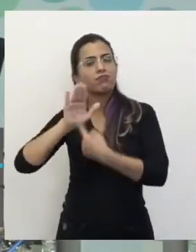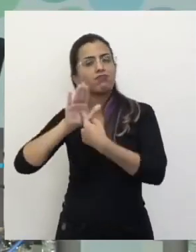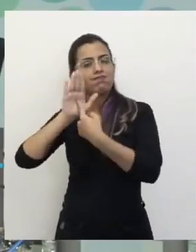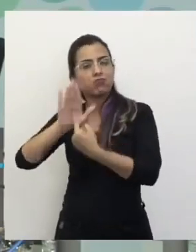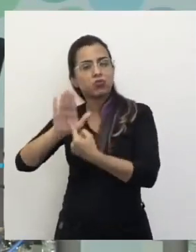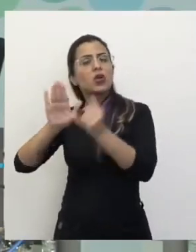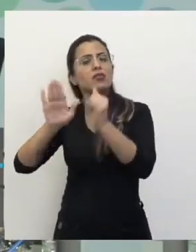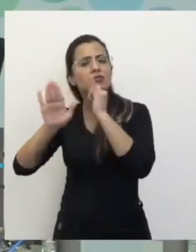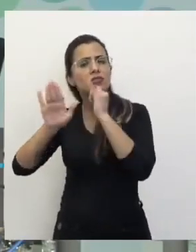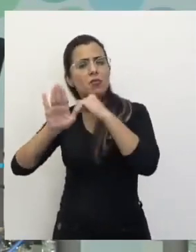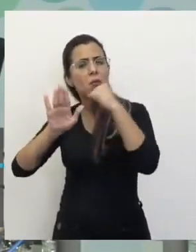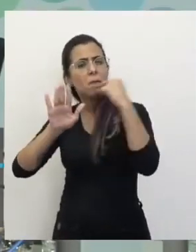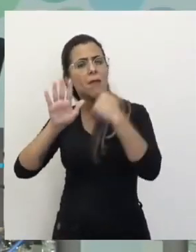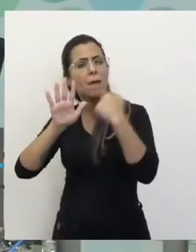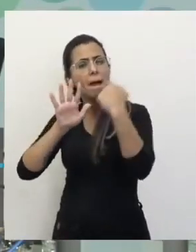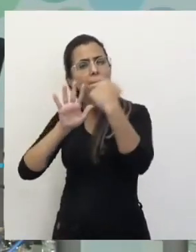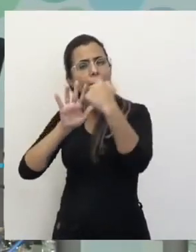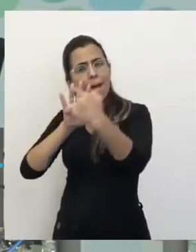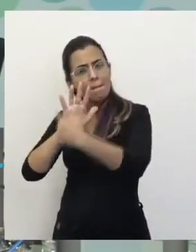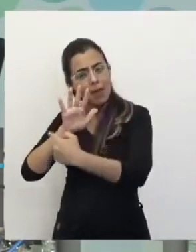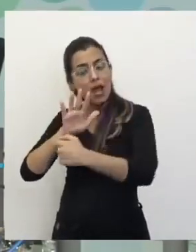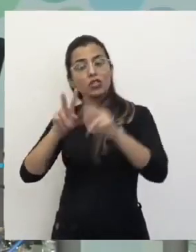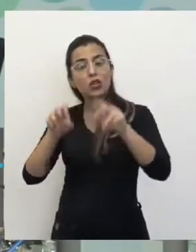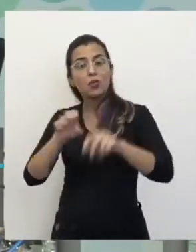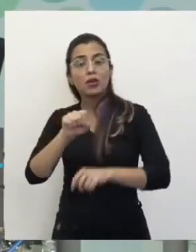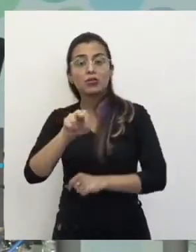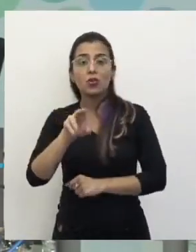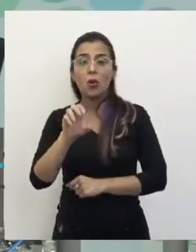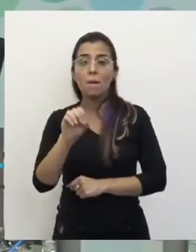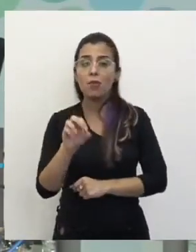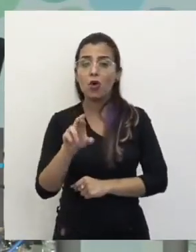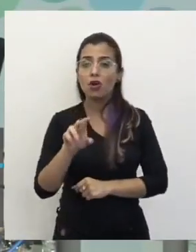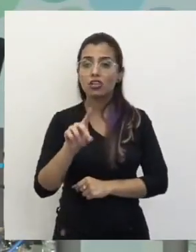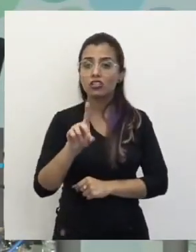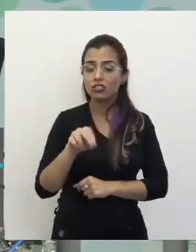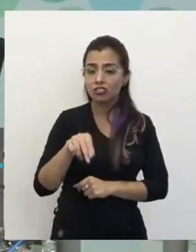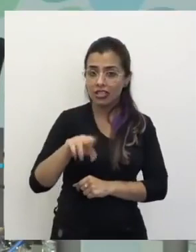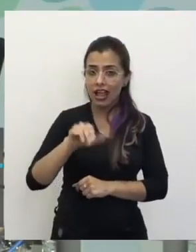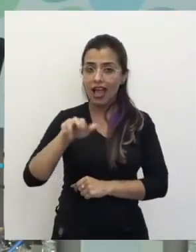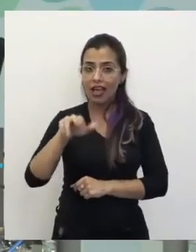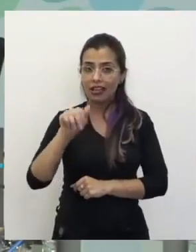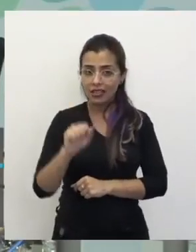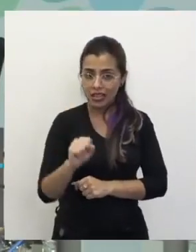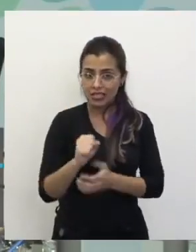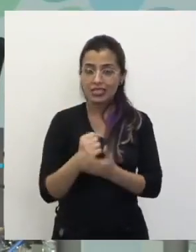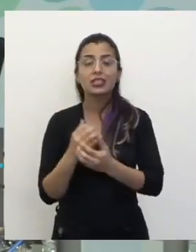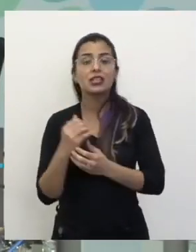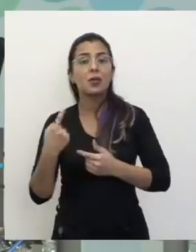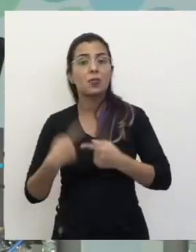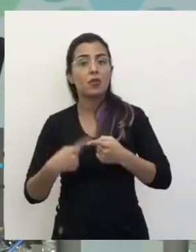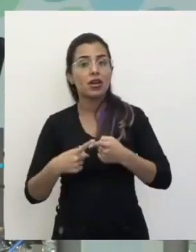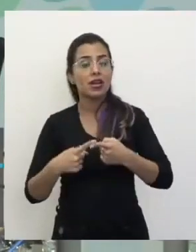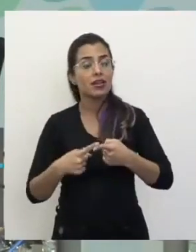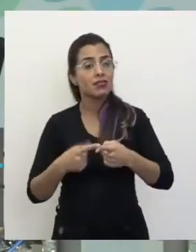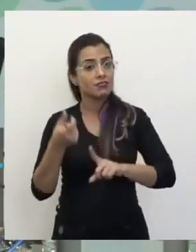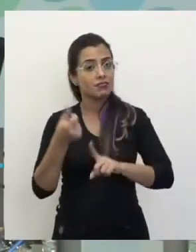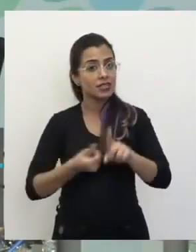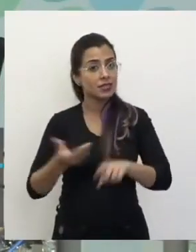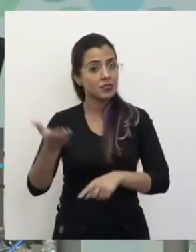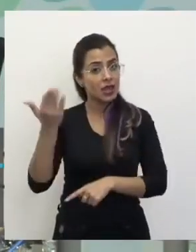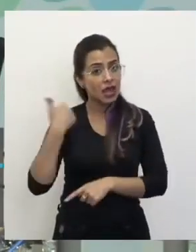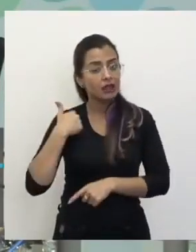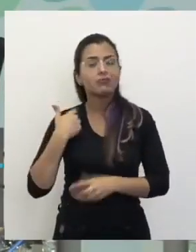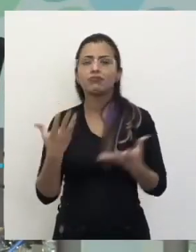exemplificação para vocês entenderem a questão das subordinadas, uma vez que no bimestre passado eu trabalhei muito as coordenadas.